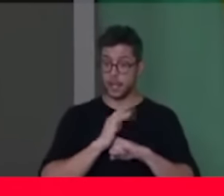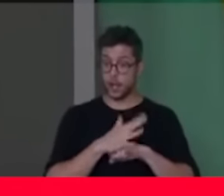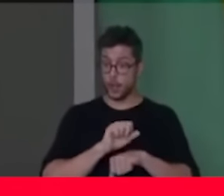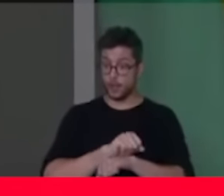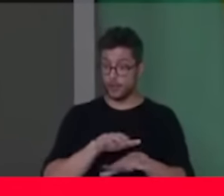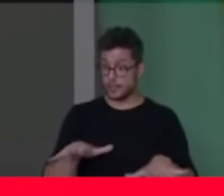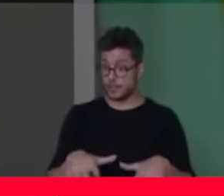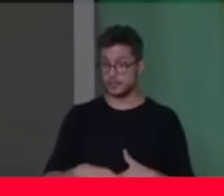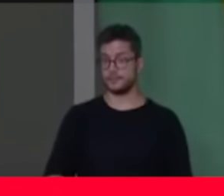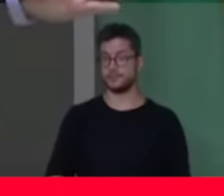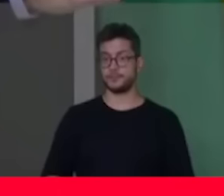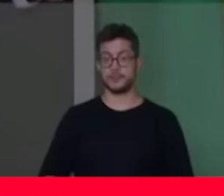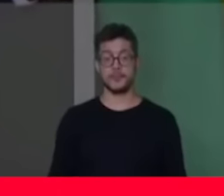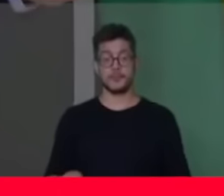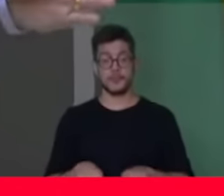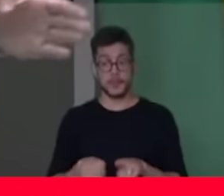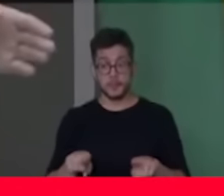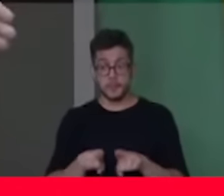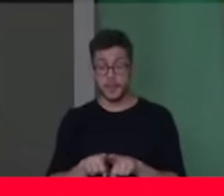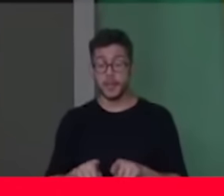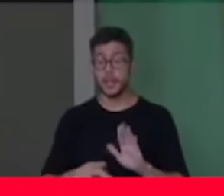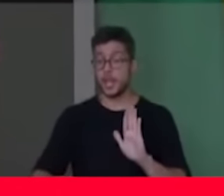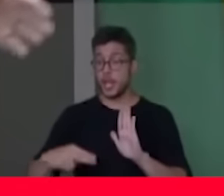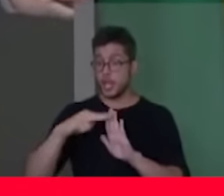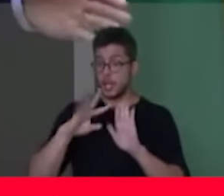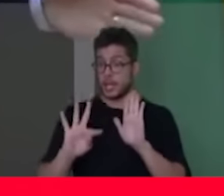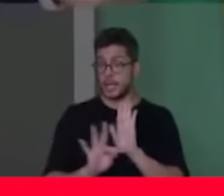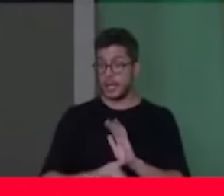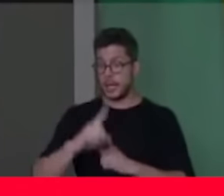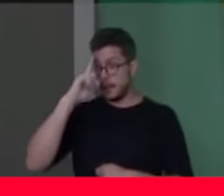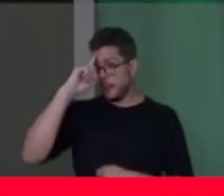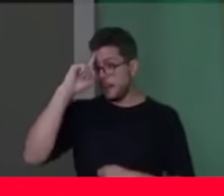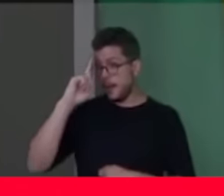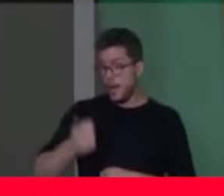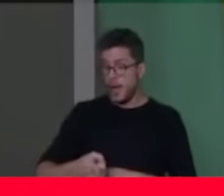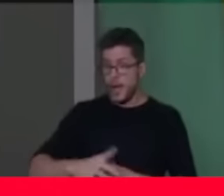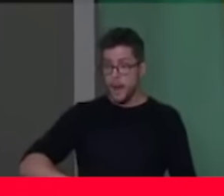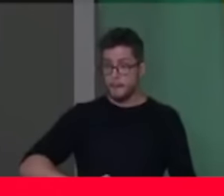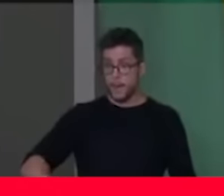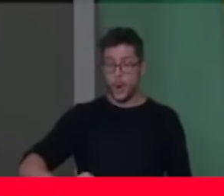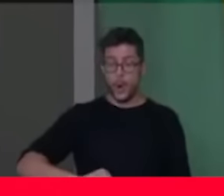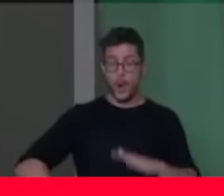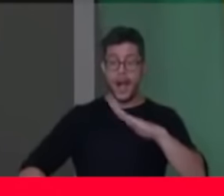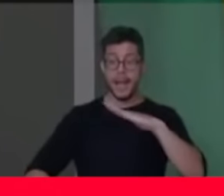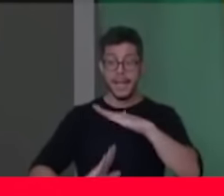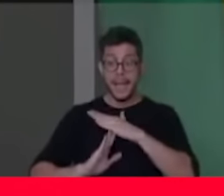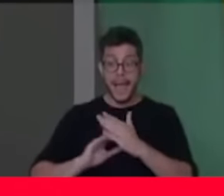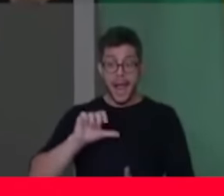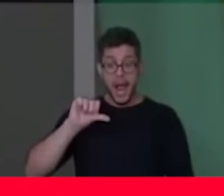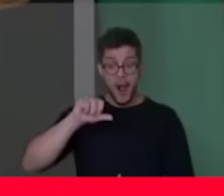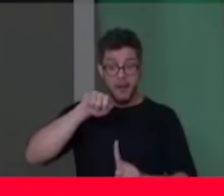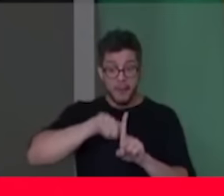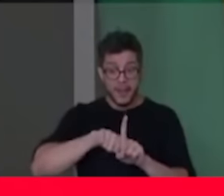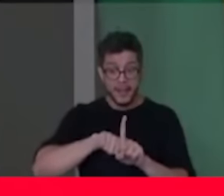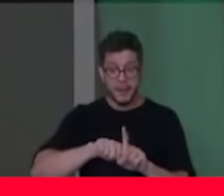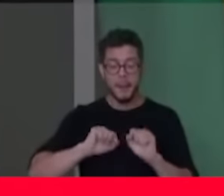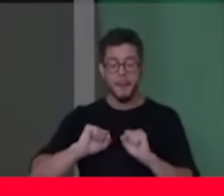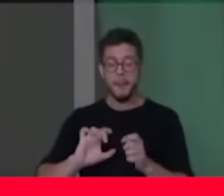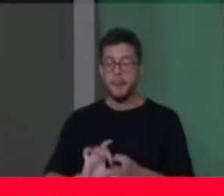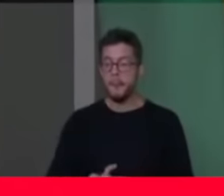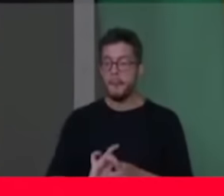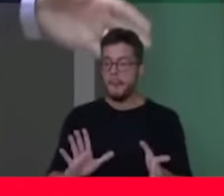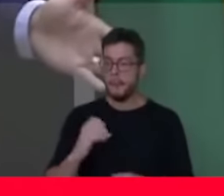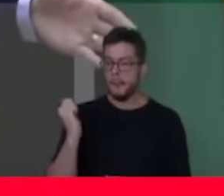determinando que o aborto até 9 meses possa ser implementado no país. Aí depois que viram a repercussão negativa, inclusive com o